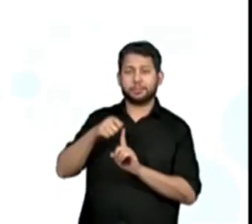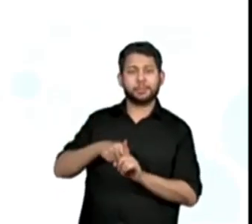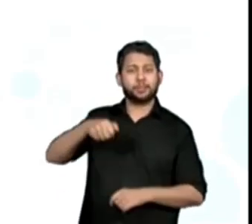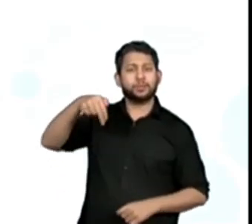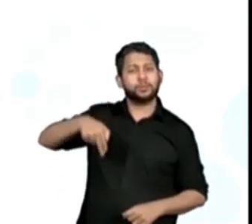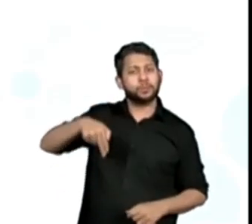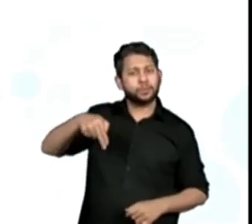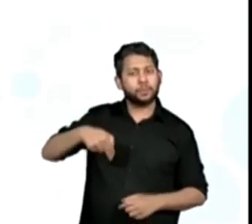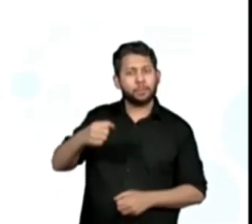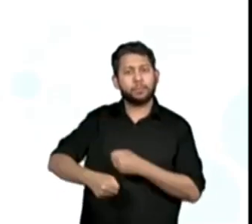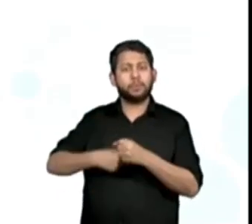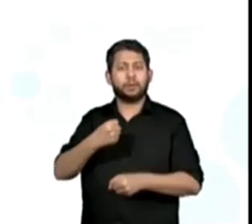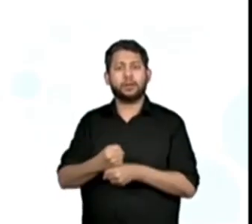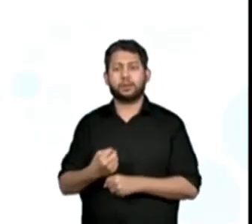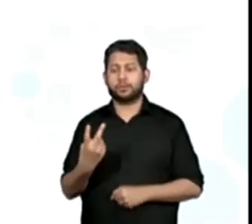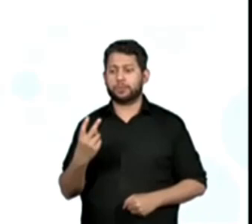de